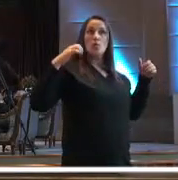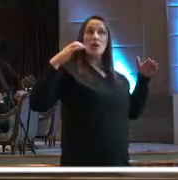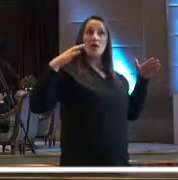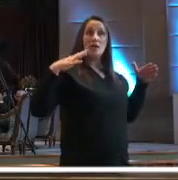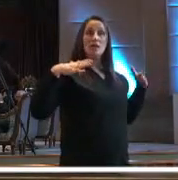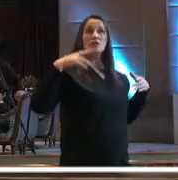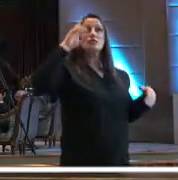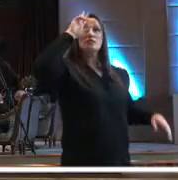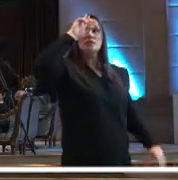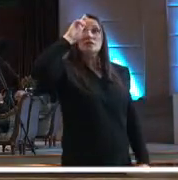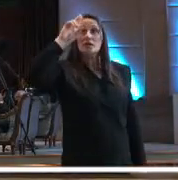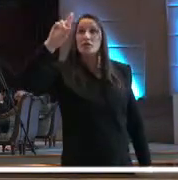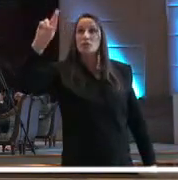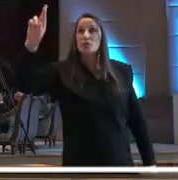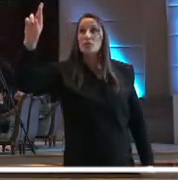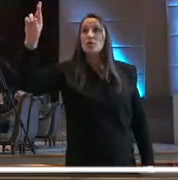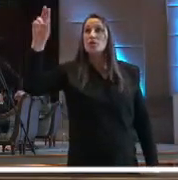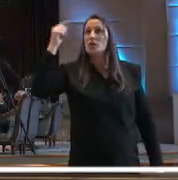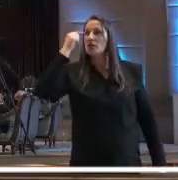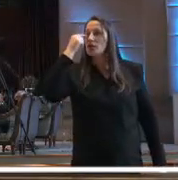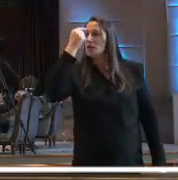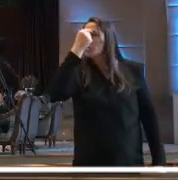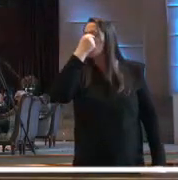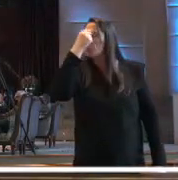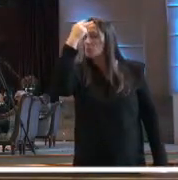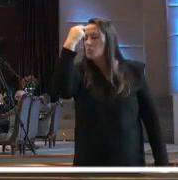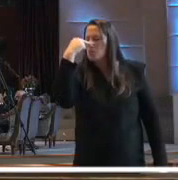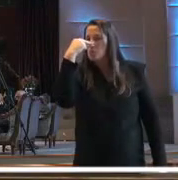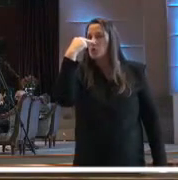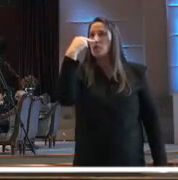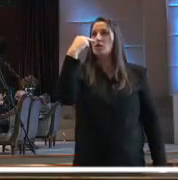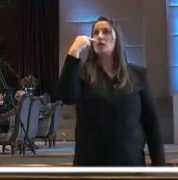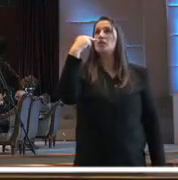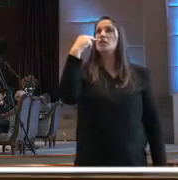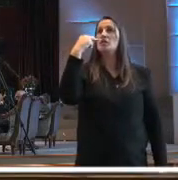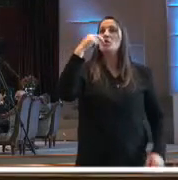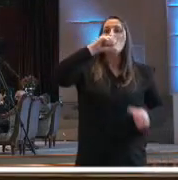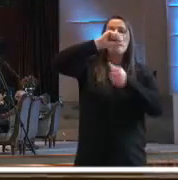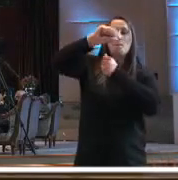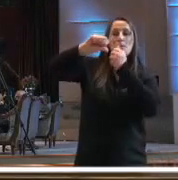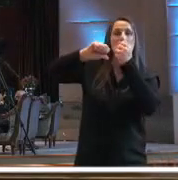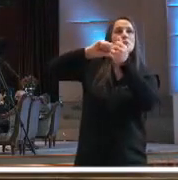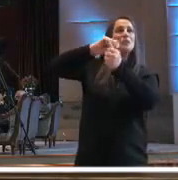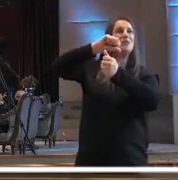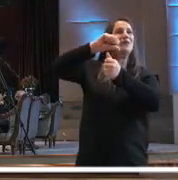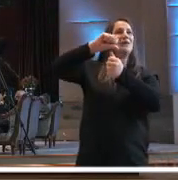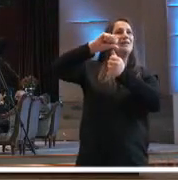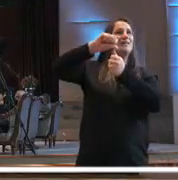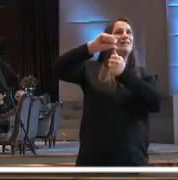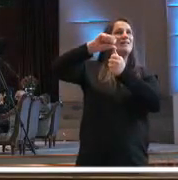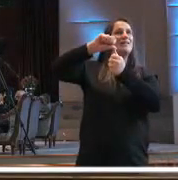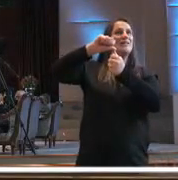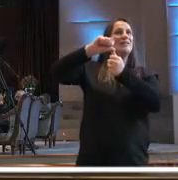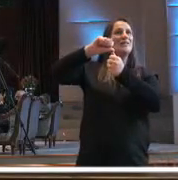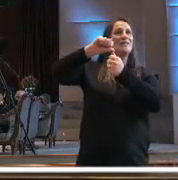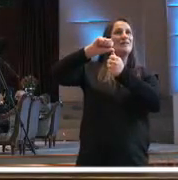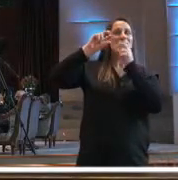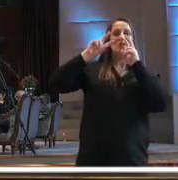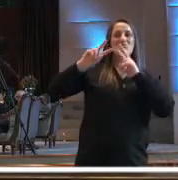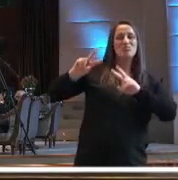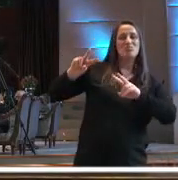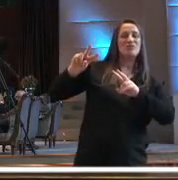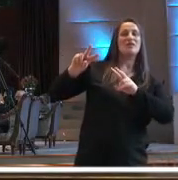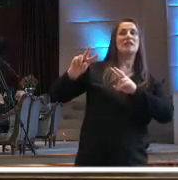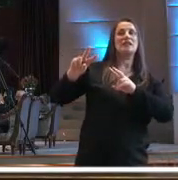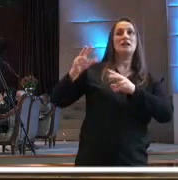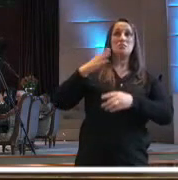cegou os olhos dos filisteus, mudou o cenário a favor da minha vida.